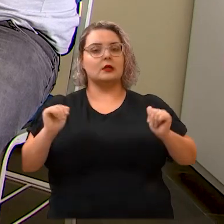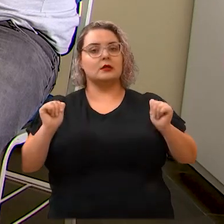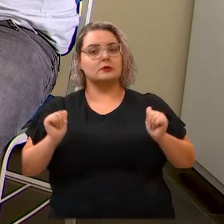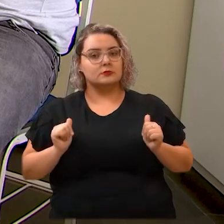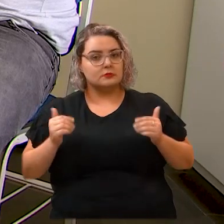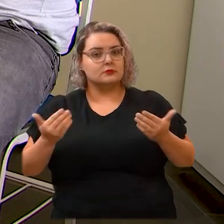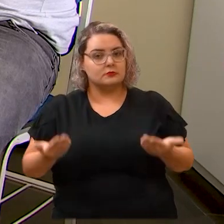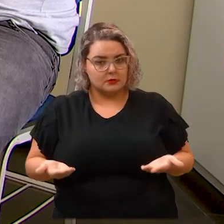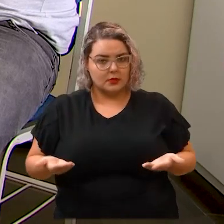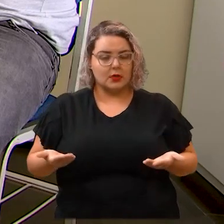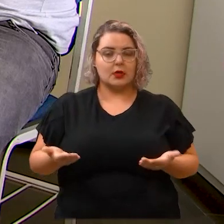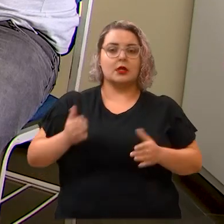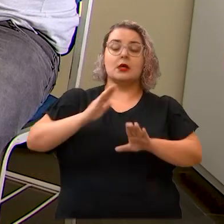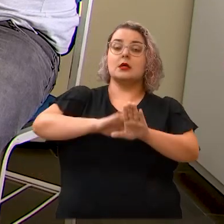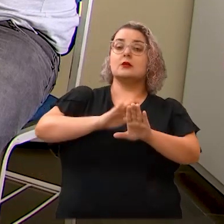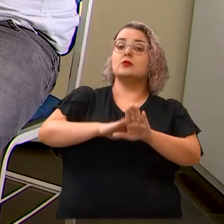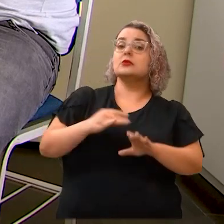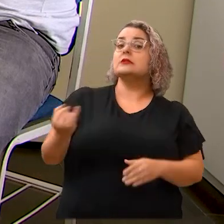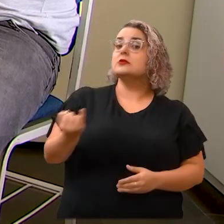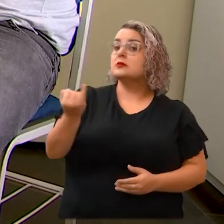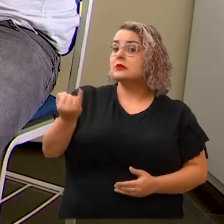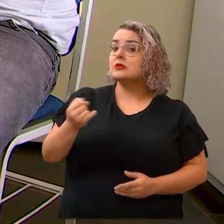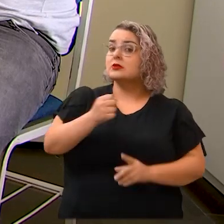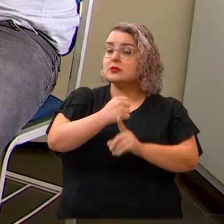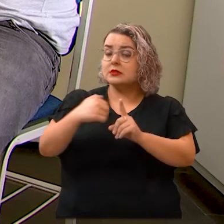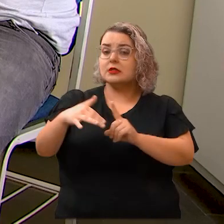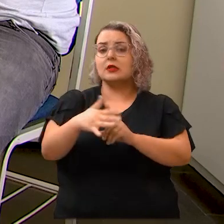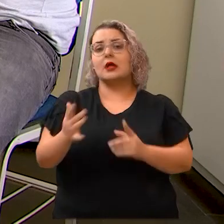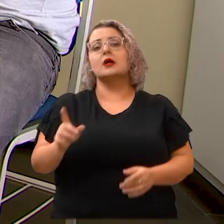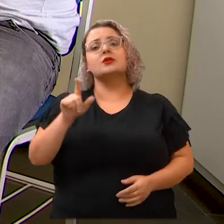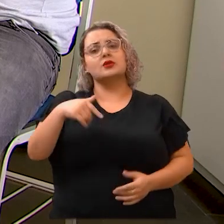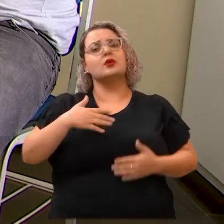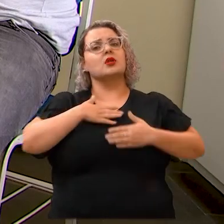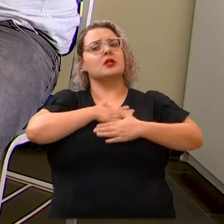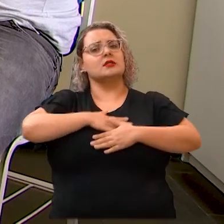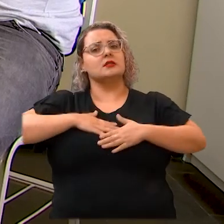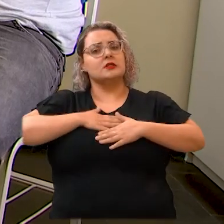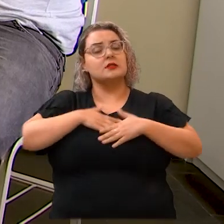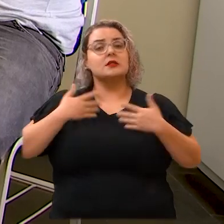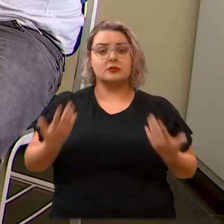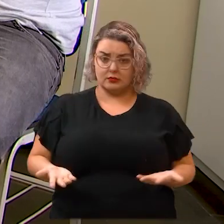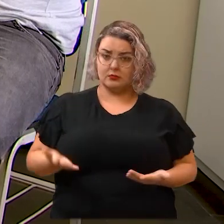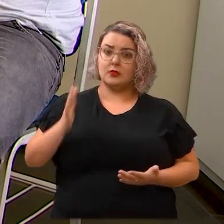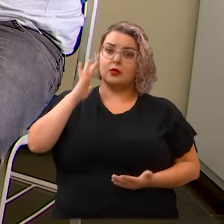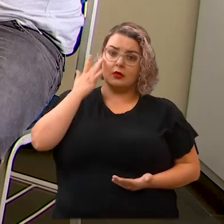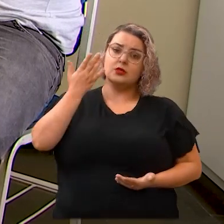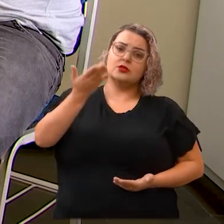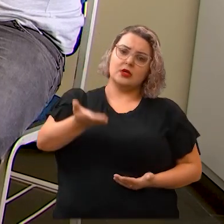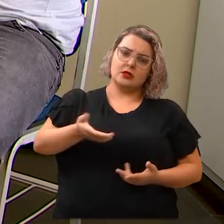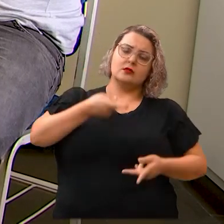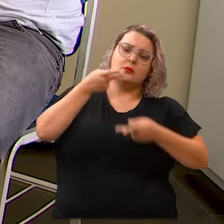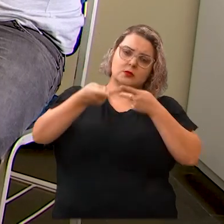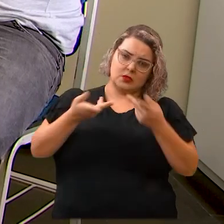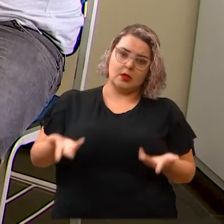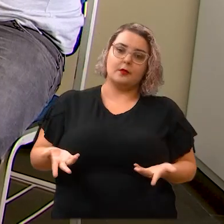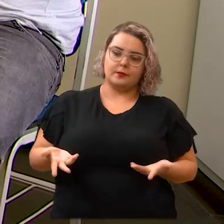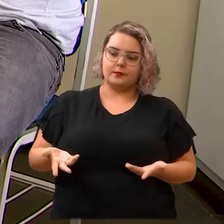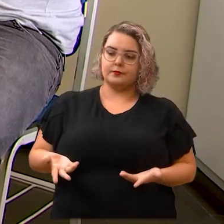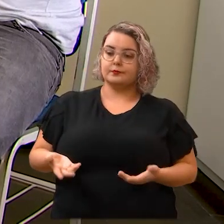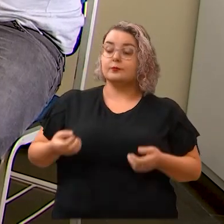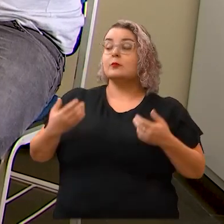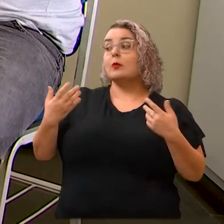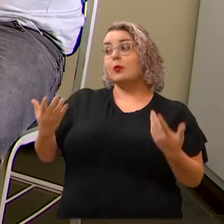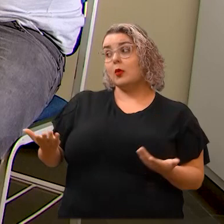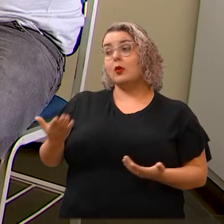ter essa função importante sociedade é uma coisa que dá muita satisfação e eu acho que é sobre isso que nós vamos falar né bom